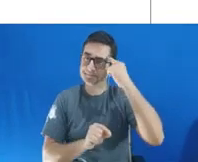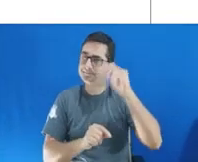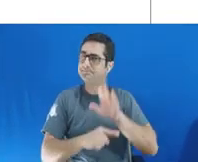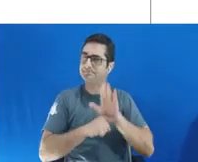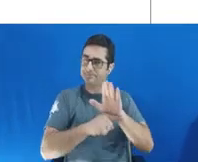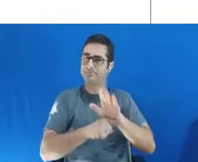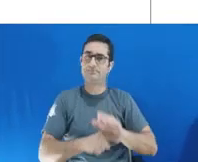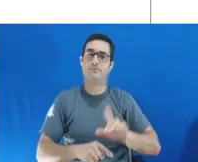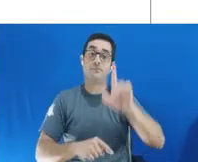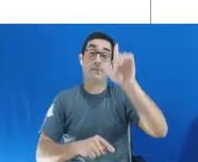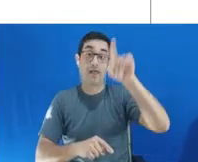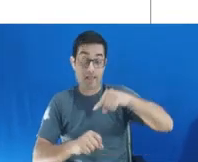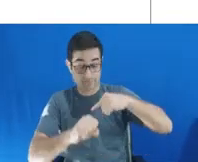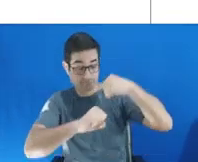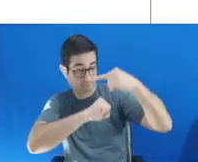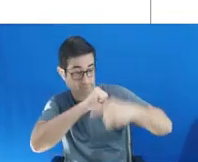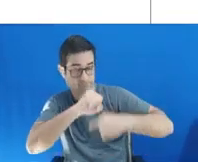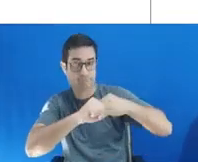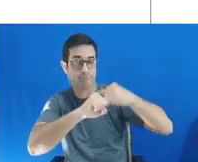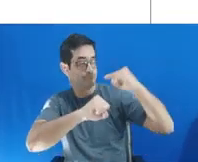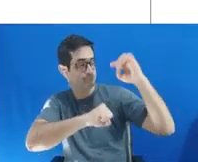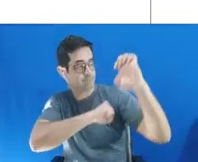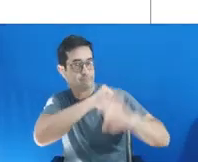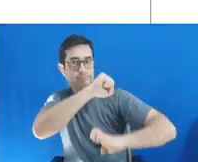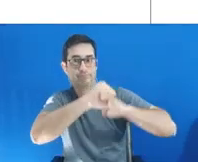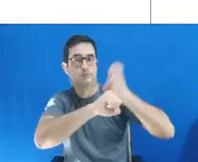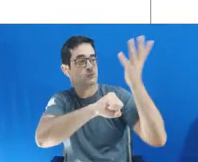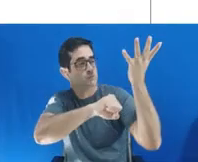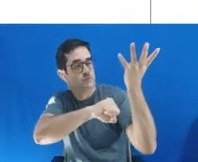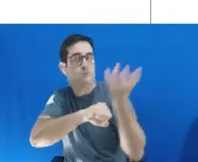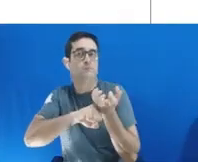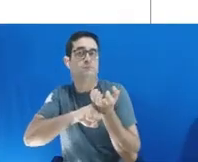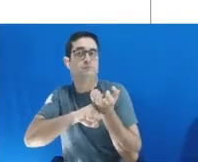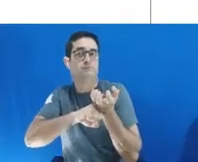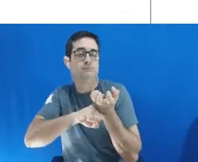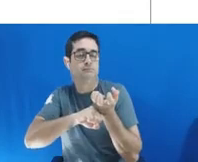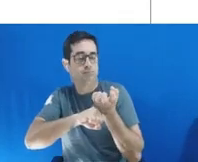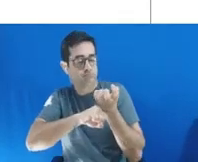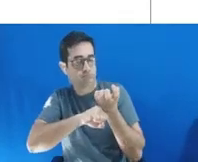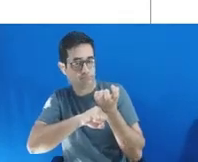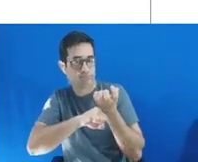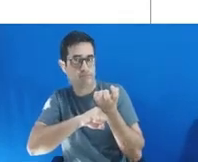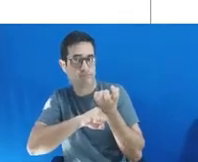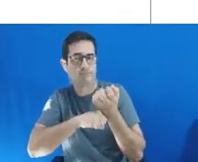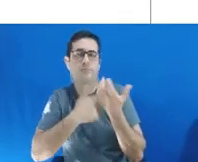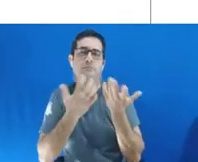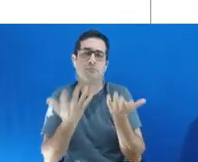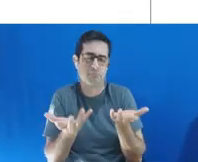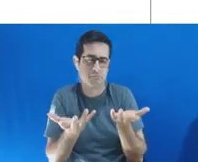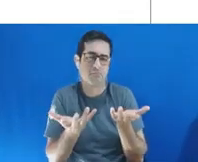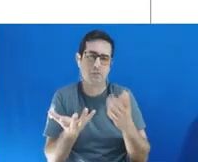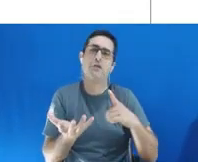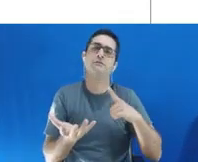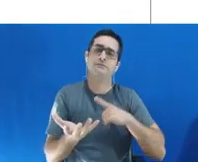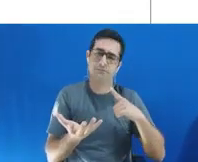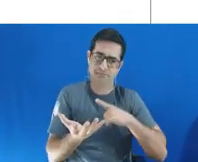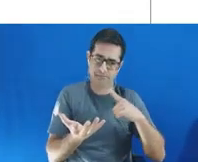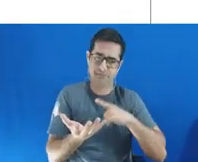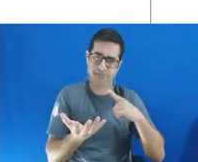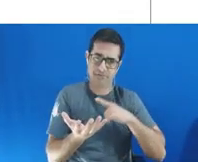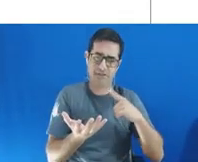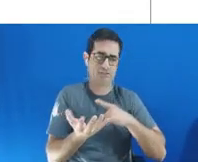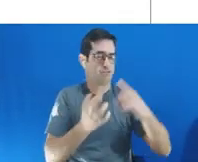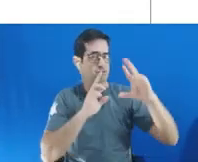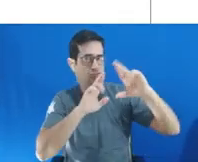então. A carga nuclear efetiva é a real atração entre o elétron e o núcleo. Bom, eles